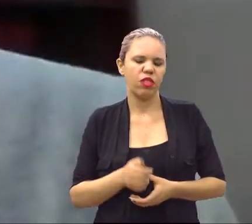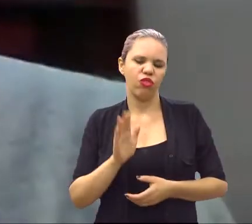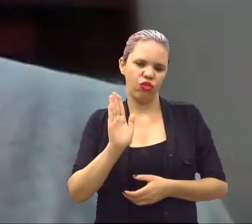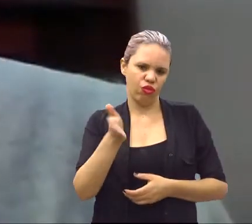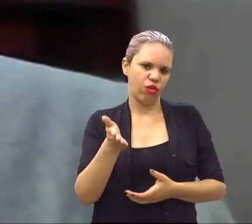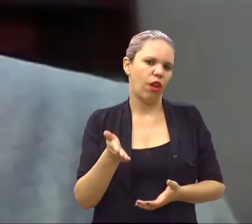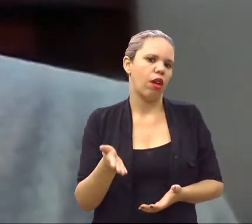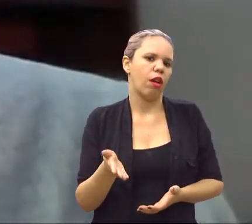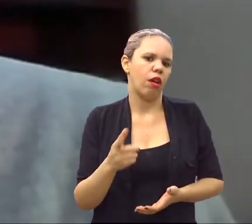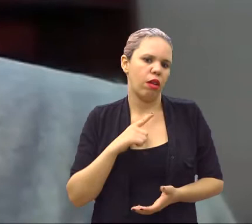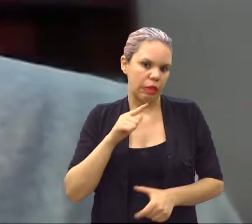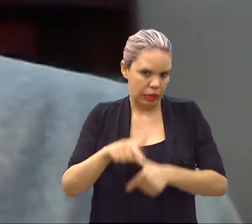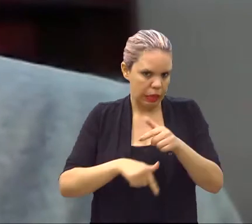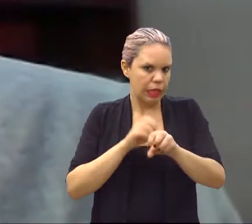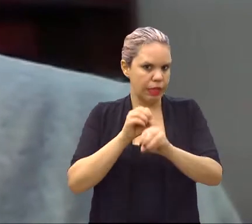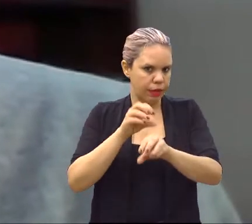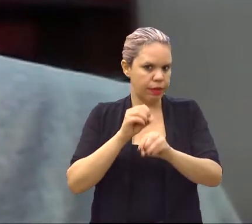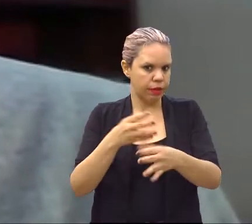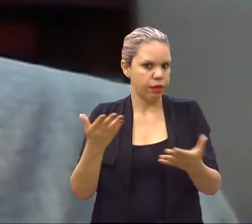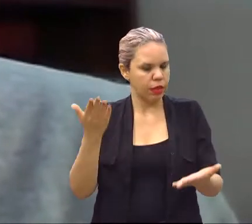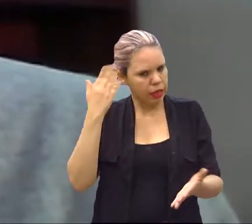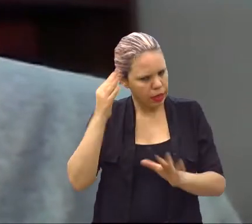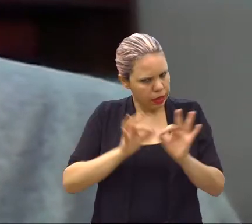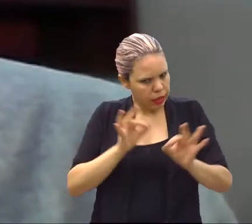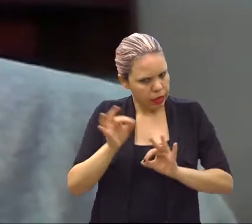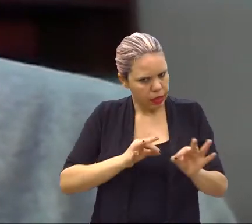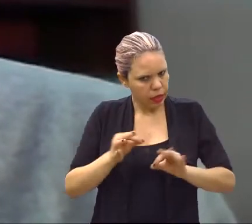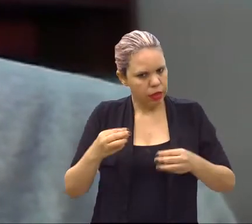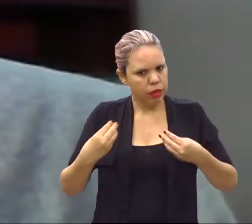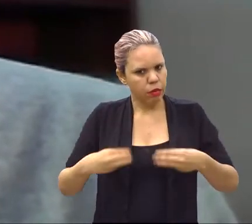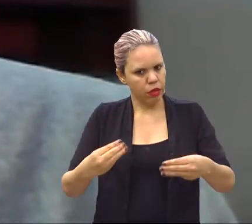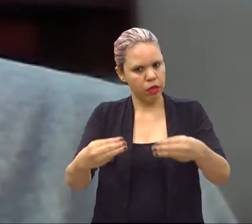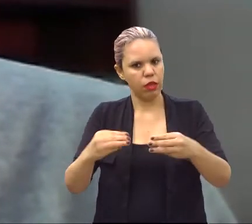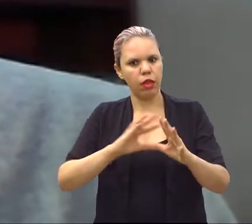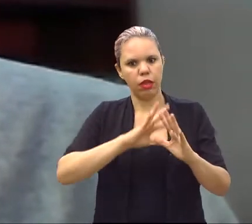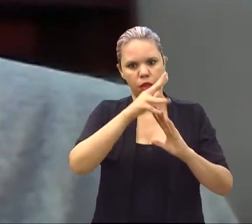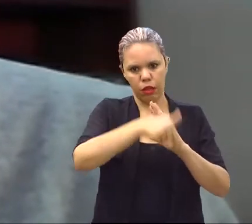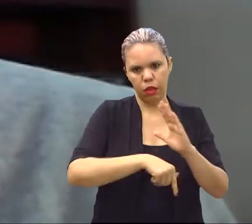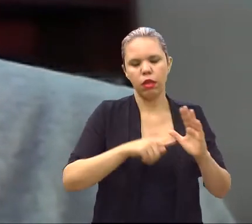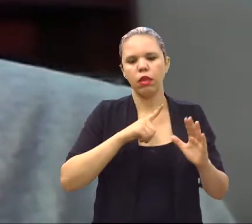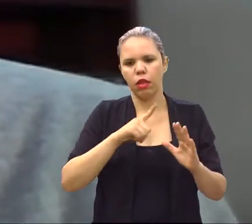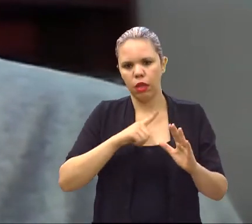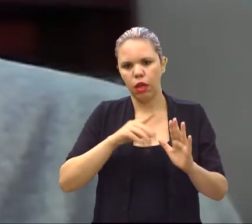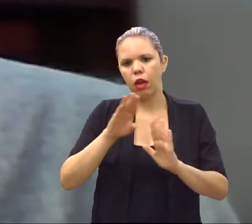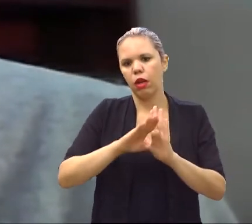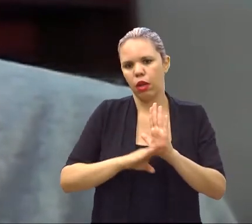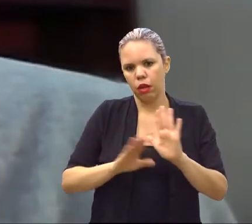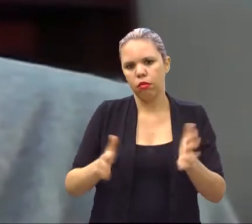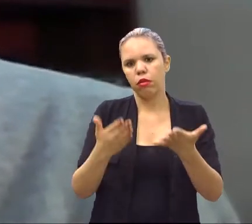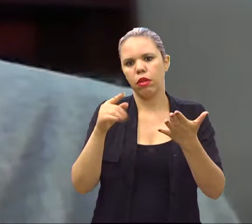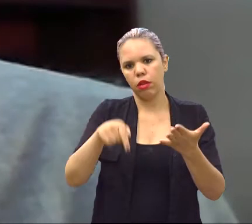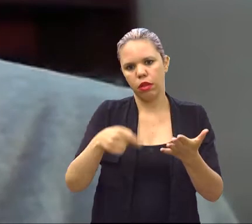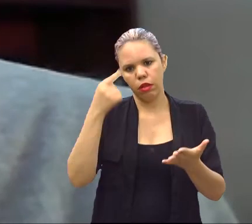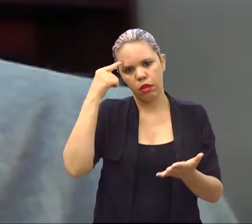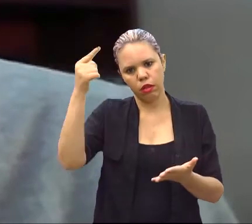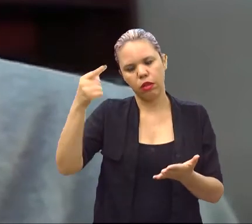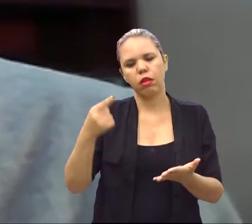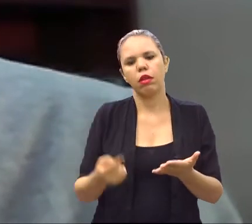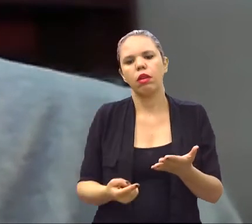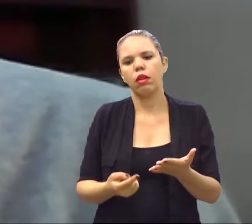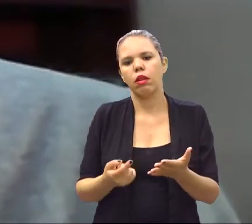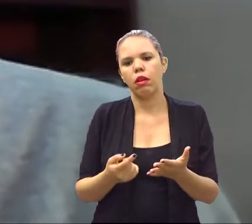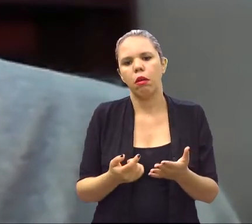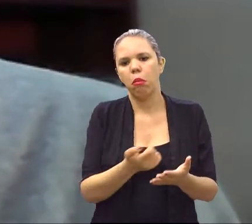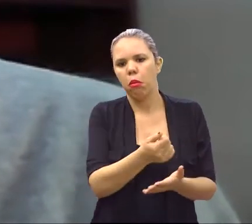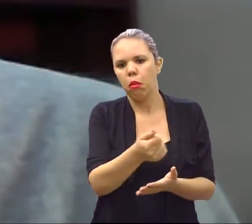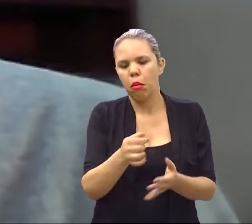isso já está sendo trabalhado, né? O próprio Ministério do Meio Ambiente já tem programas nesse sentido. A ideia é formar consórcios